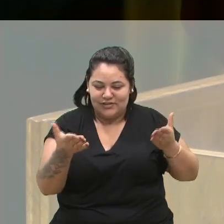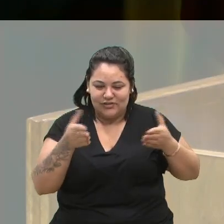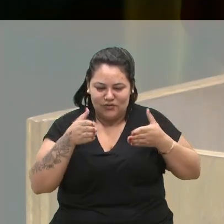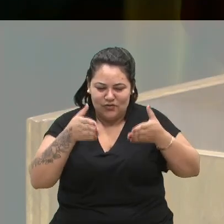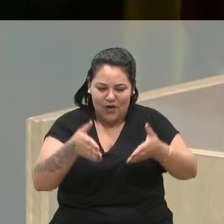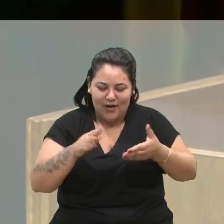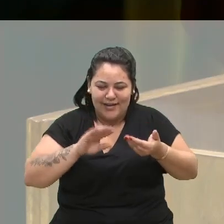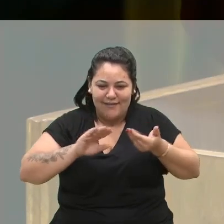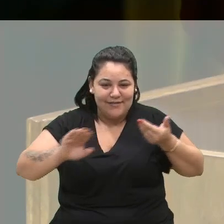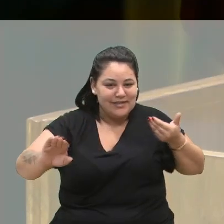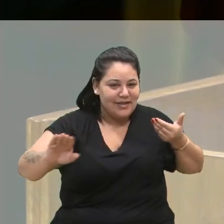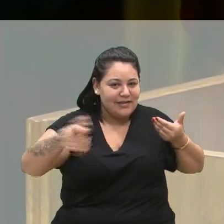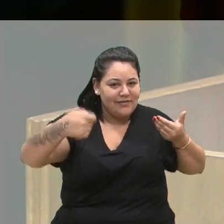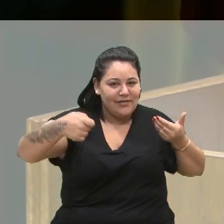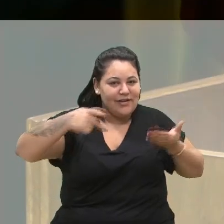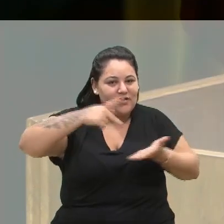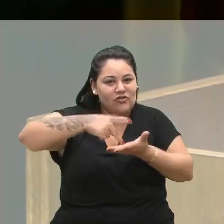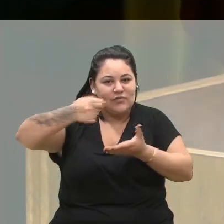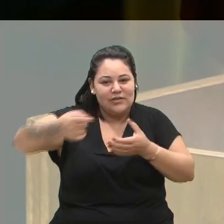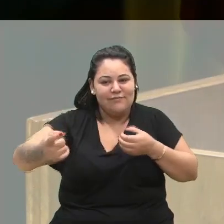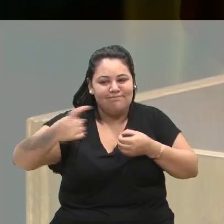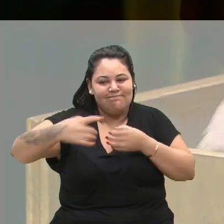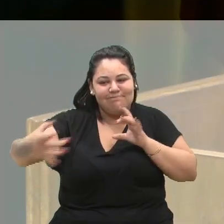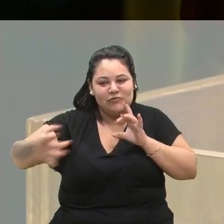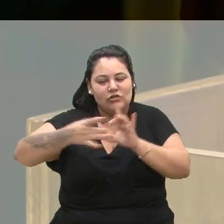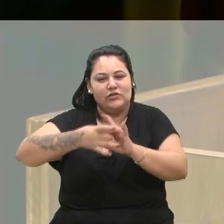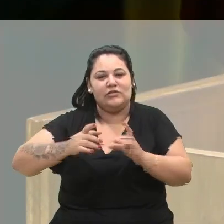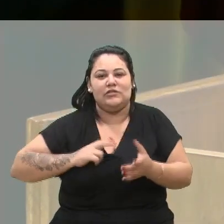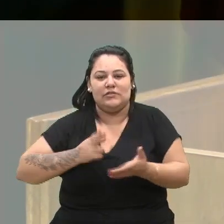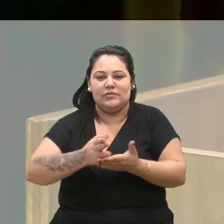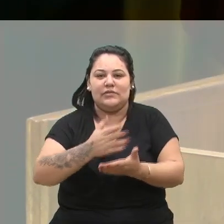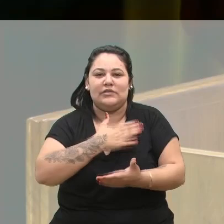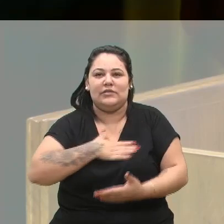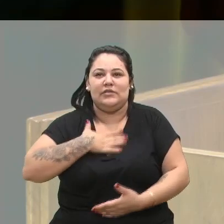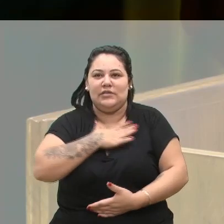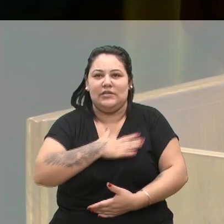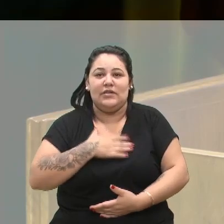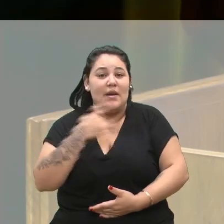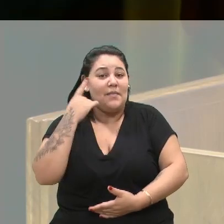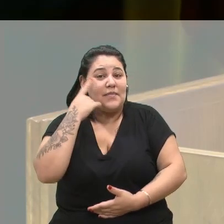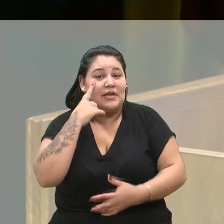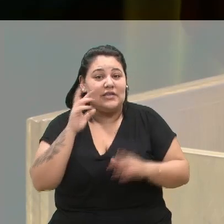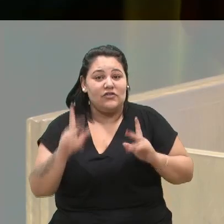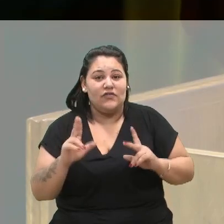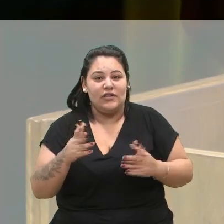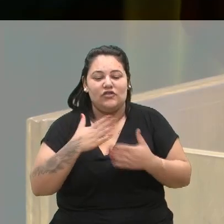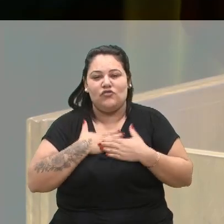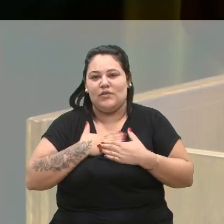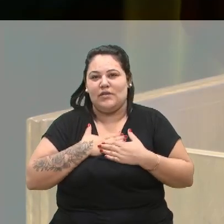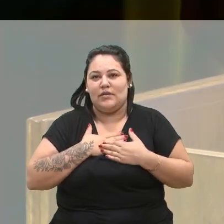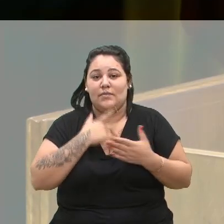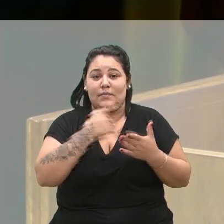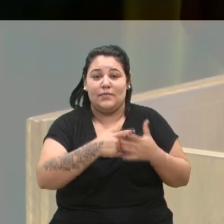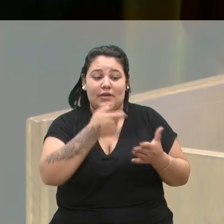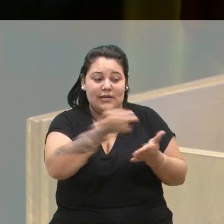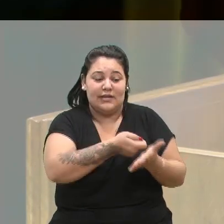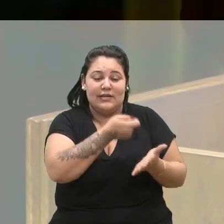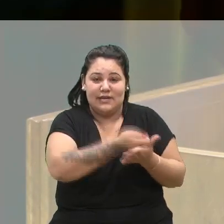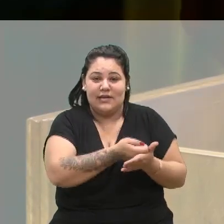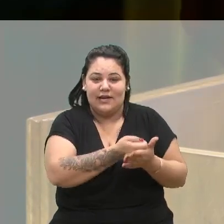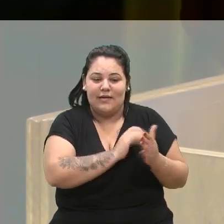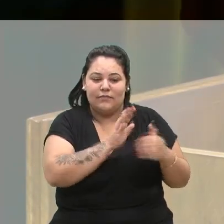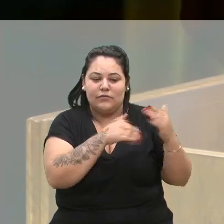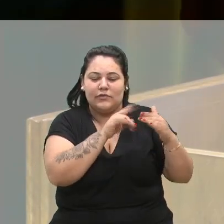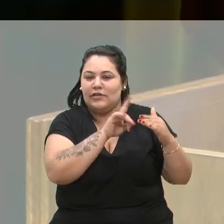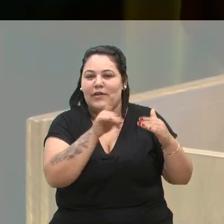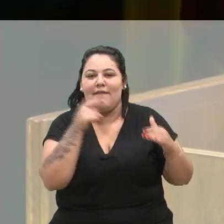afastar, mas a gente tem que se unir. Eu tenho o prazer de sempre conversar com quem pensa diferente para tentar evoluir, não vencer, não